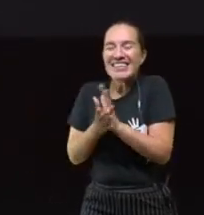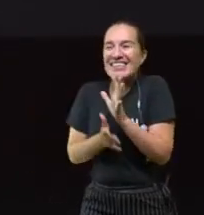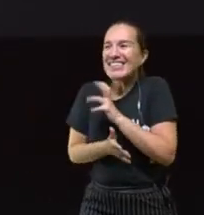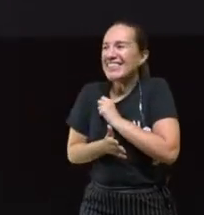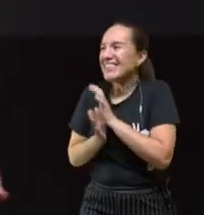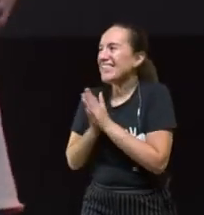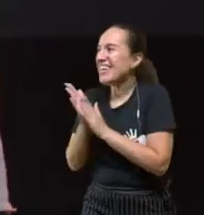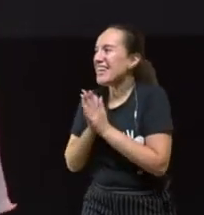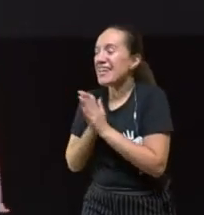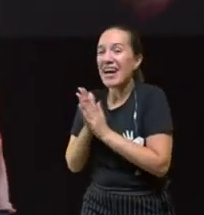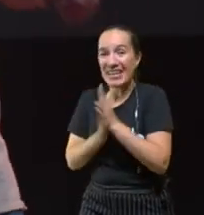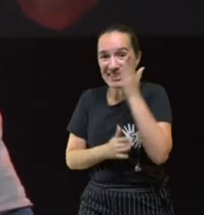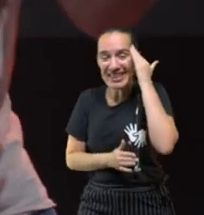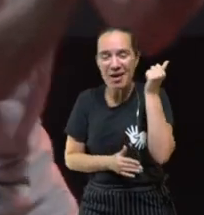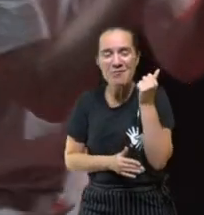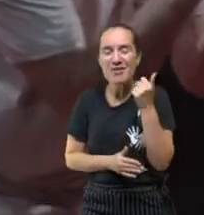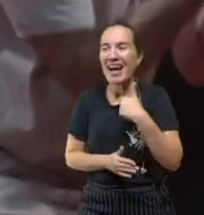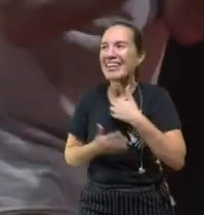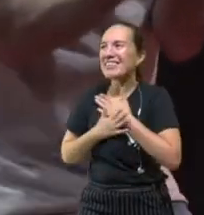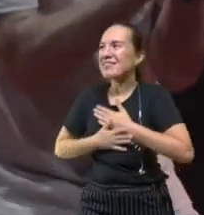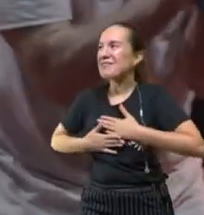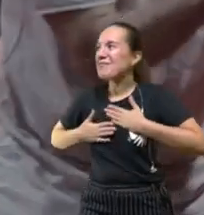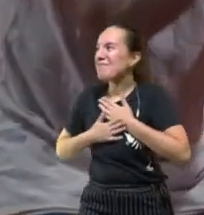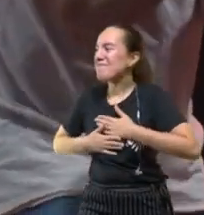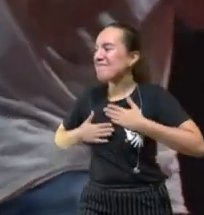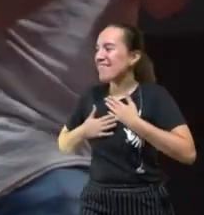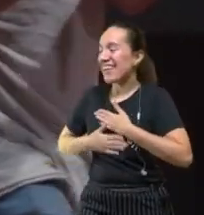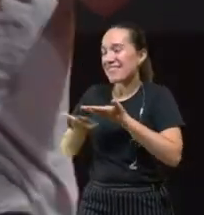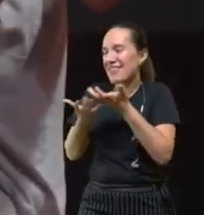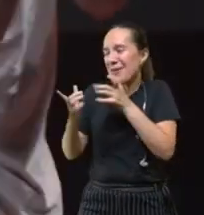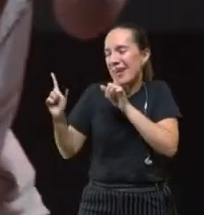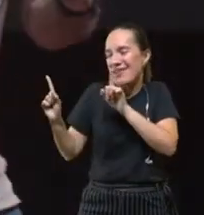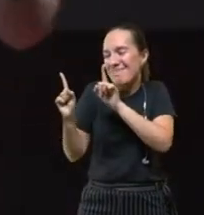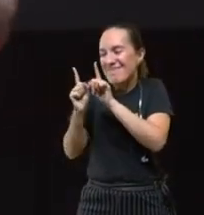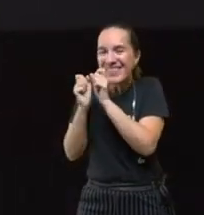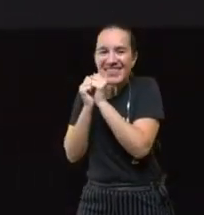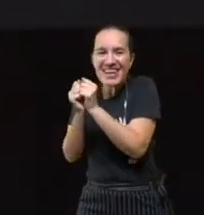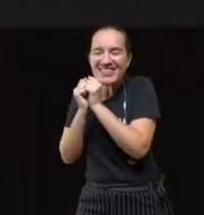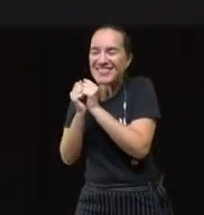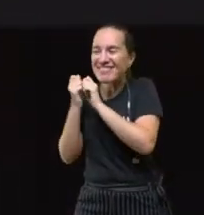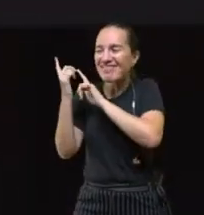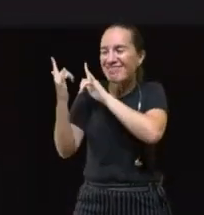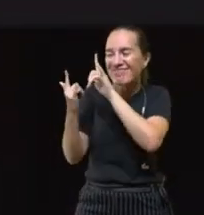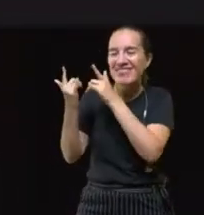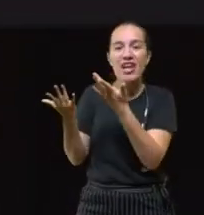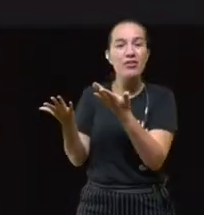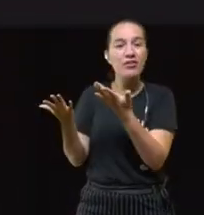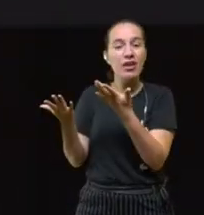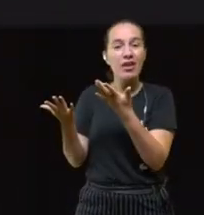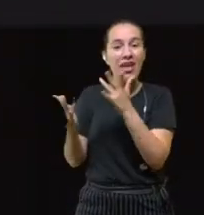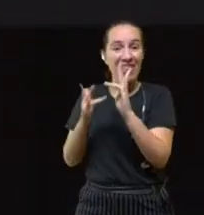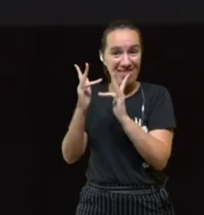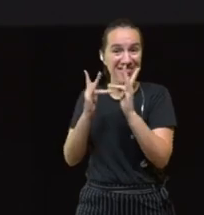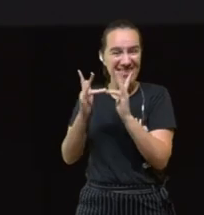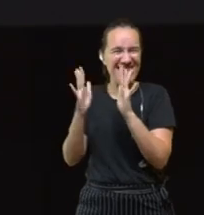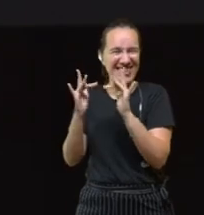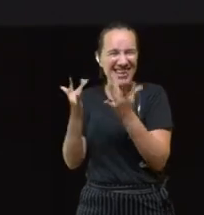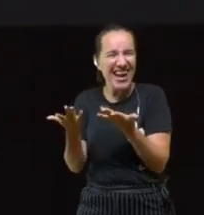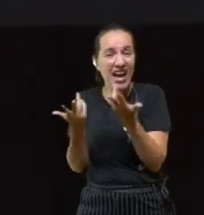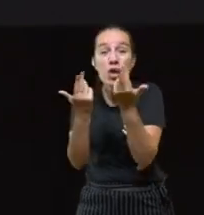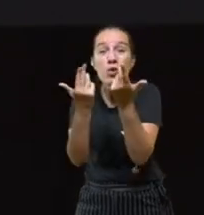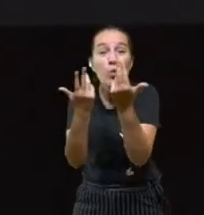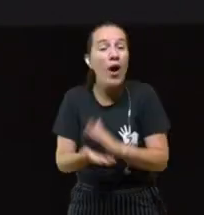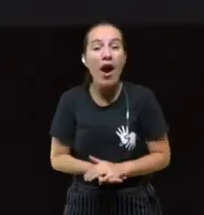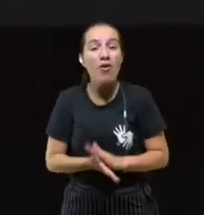ama essa presença, ele tem prazer só de ficar perto. Assim que Jesus sente com